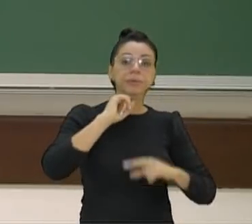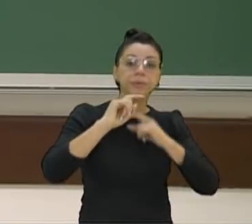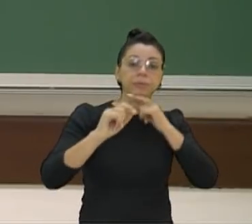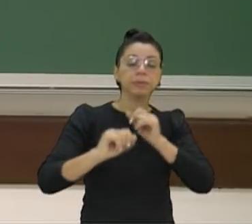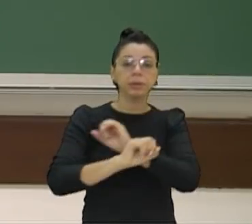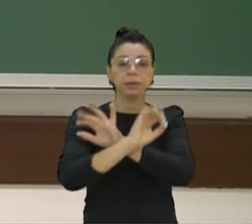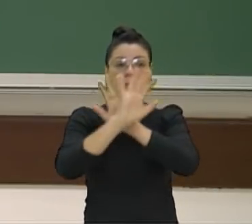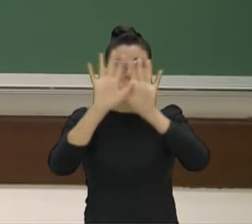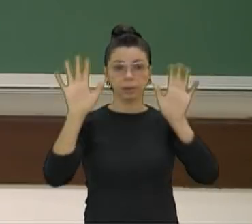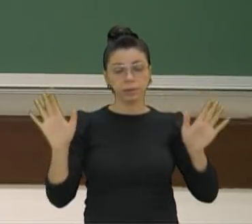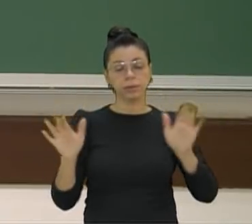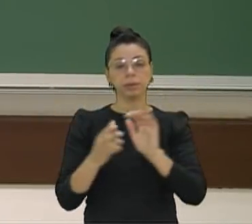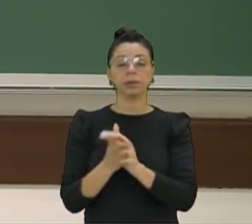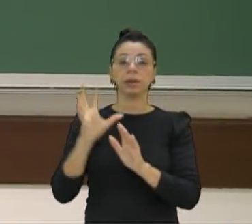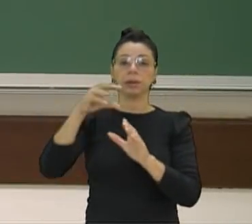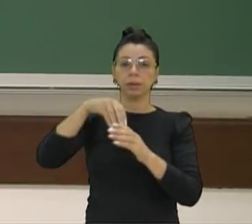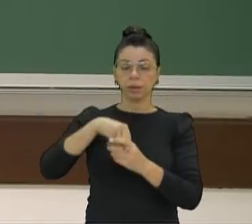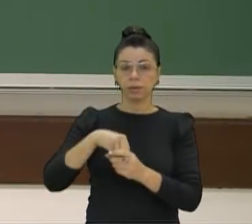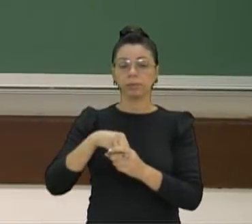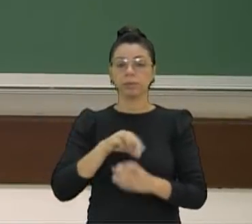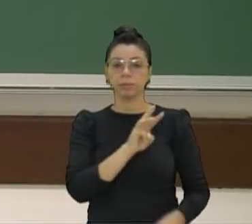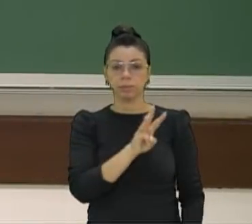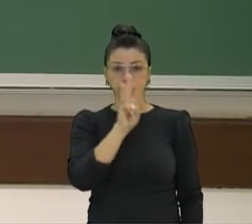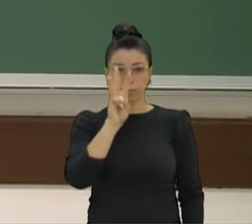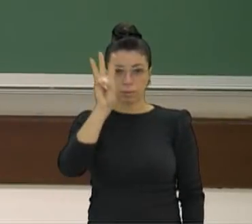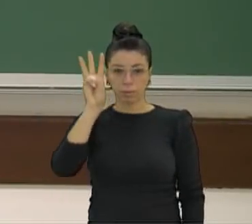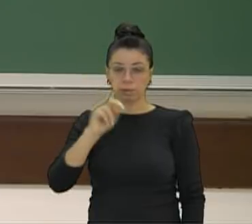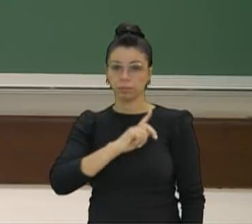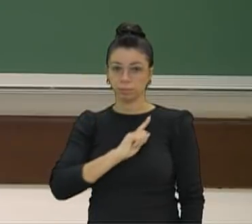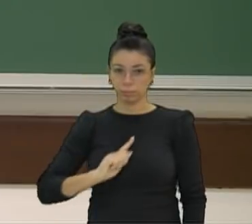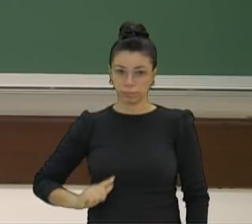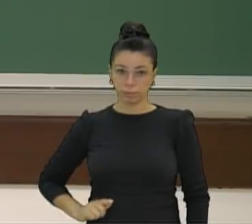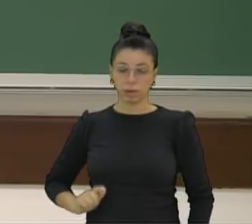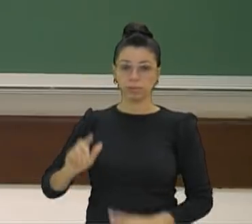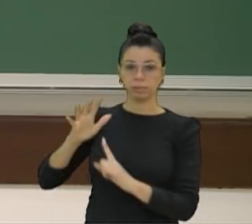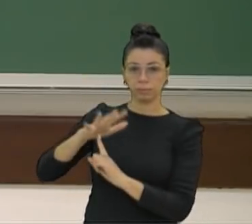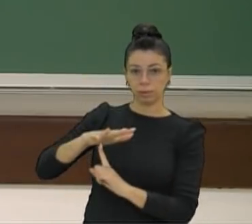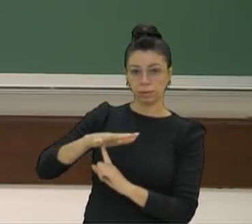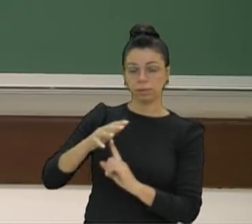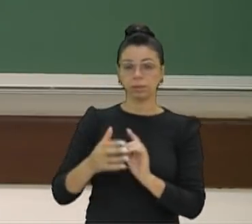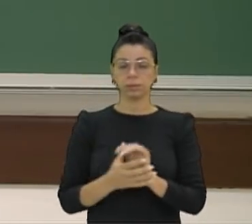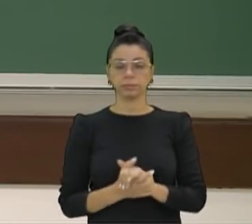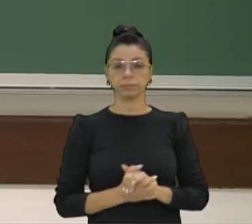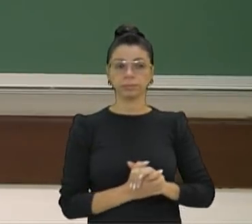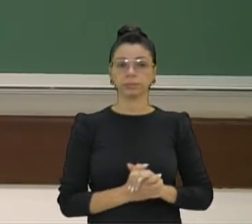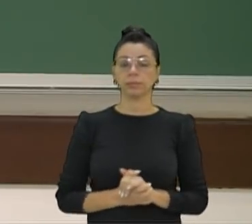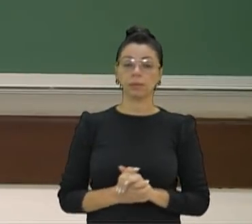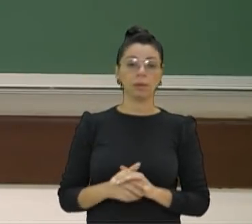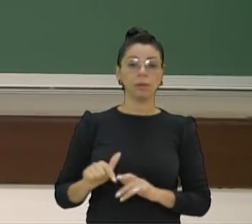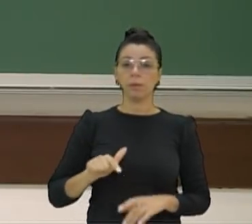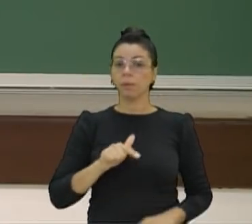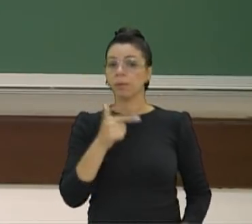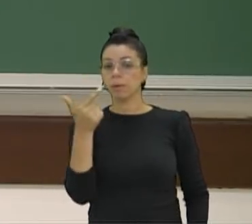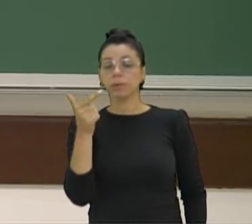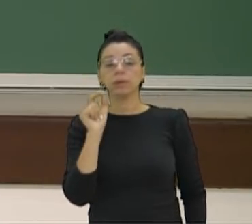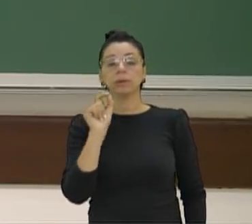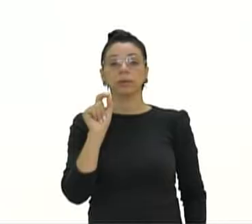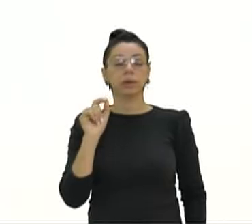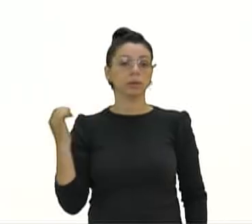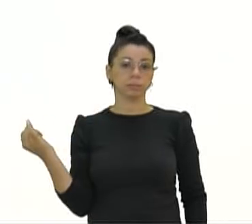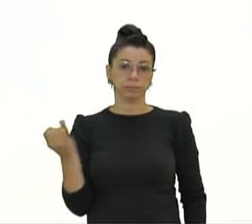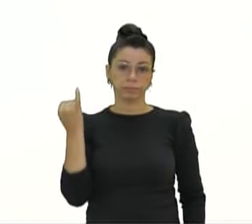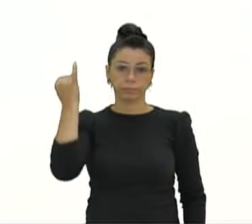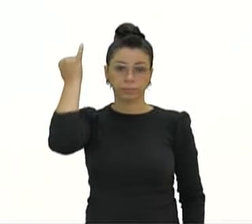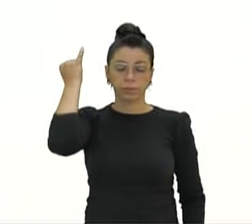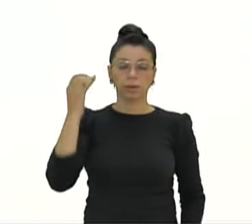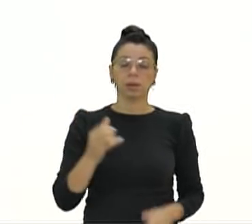no site do governo do estado. Uma outra coisa, né, que é bem importante é que, se piorarem os sintomas,